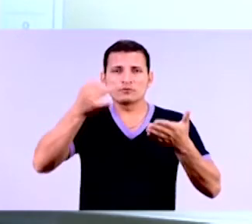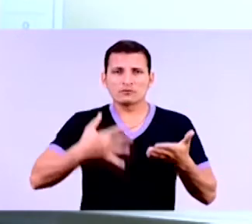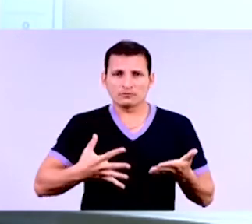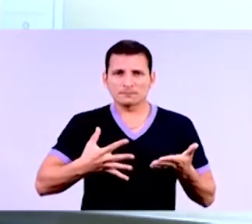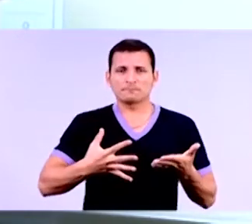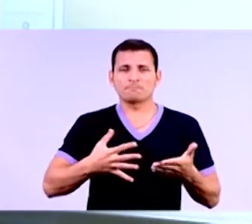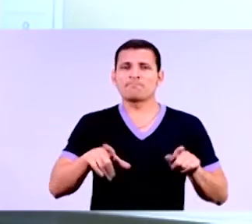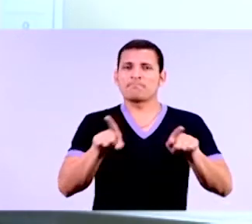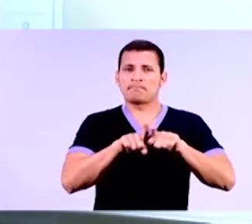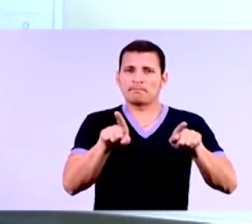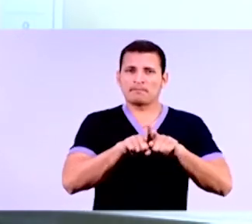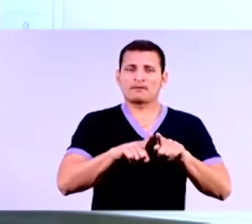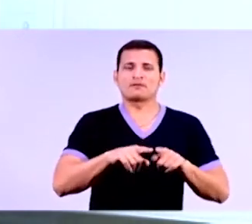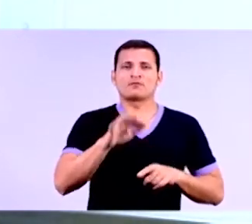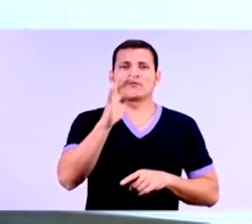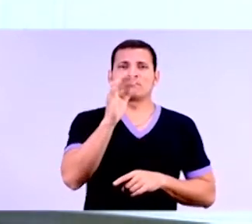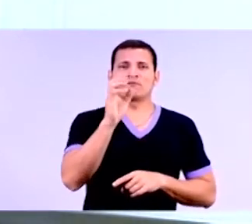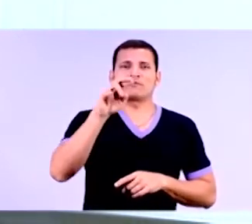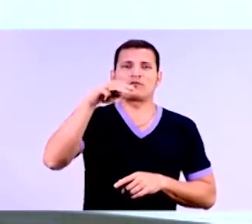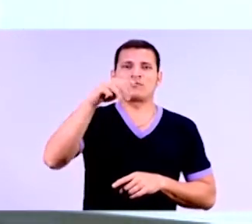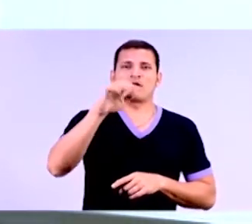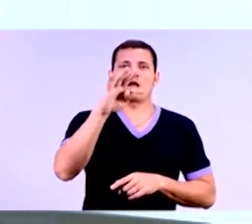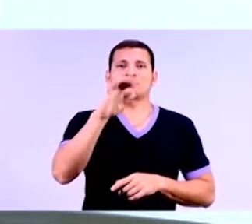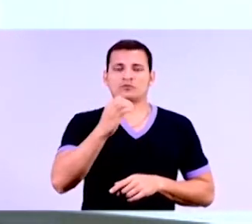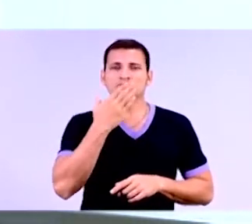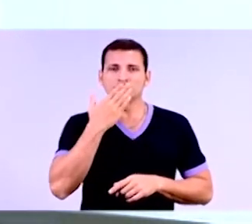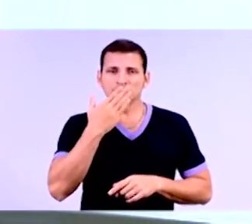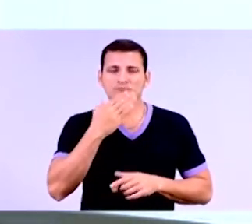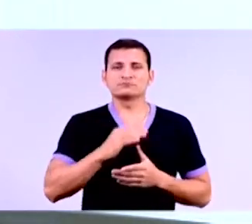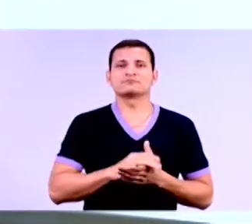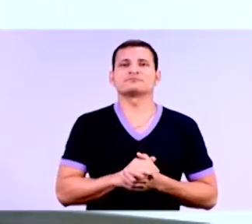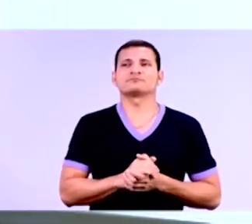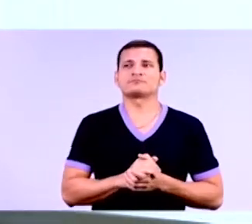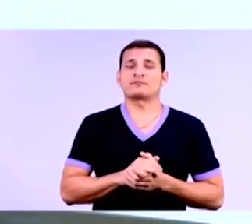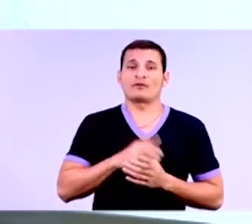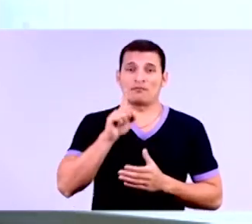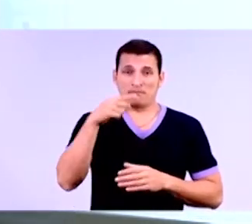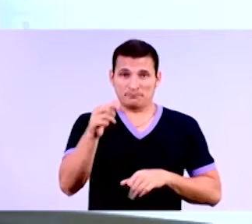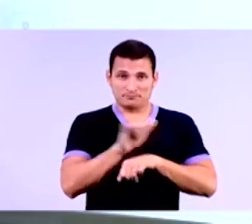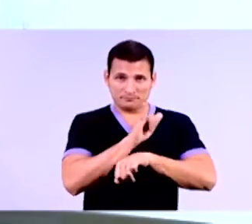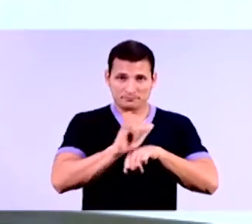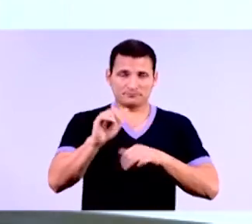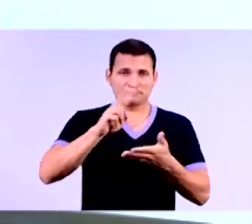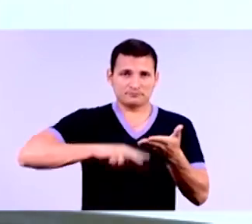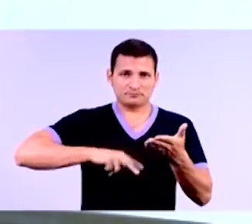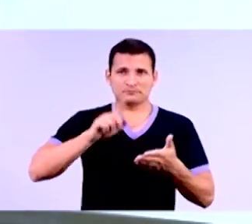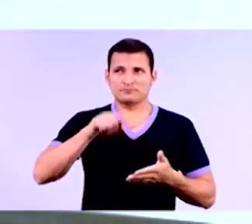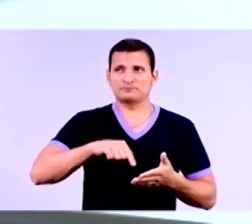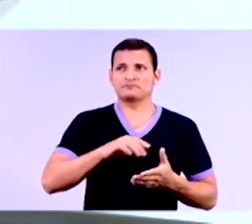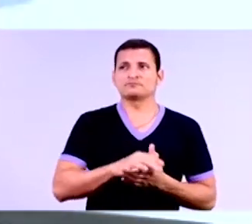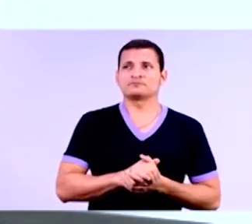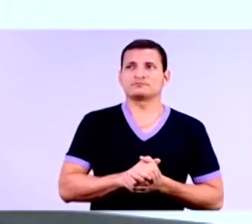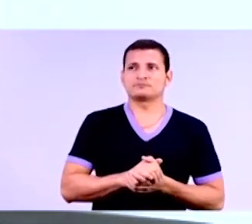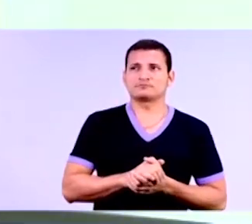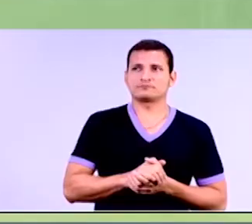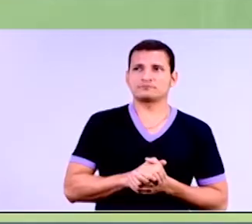E também o formato, como ela também já explicou. A nossa próxima estratégia de leitura é a prediction.